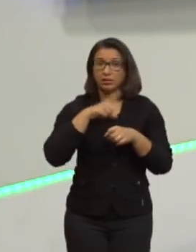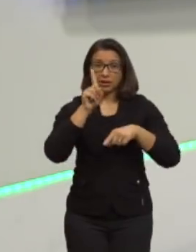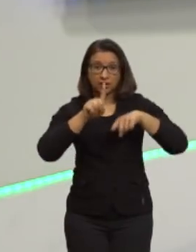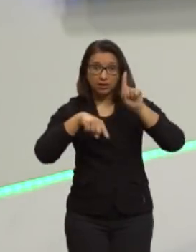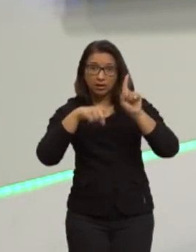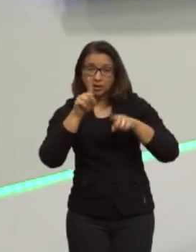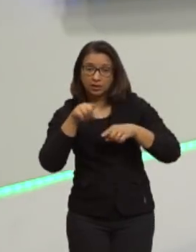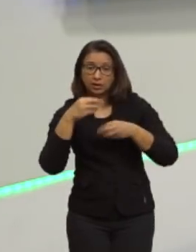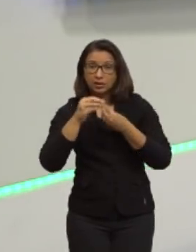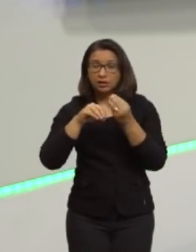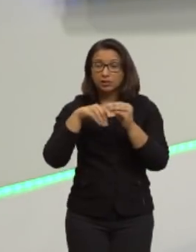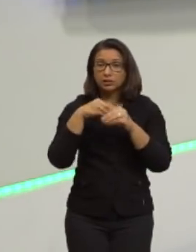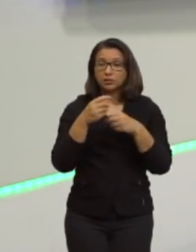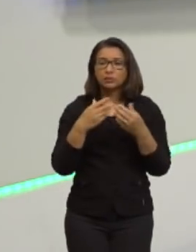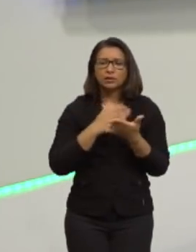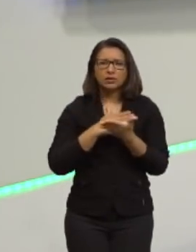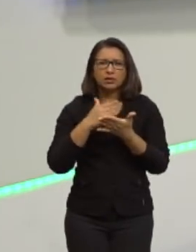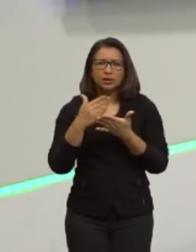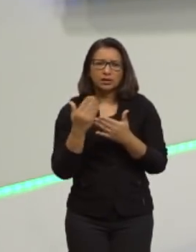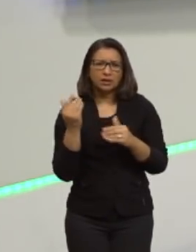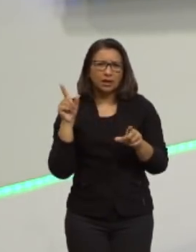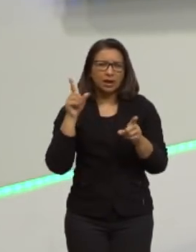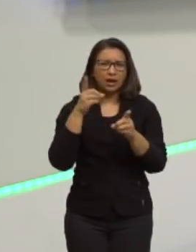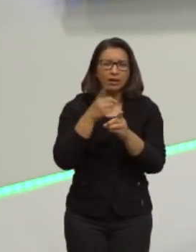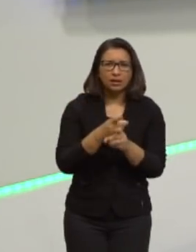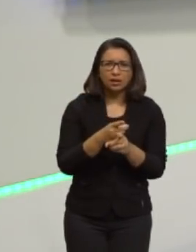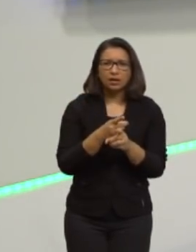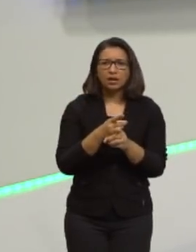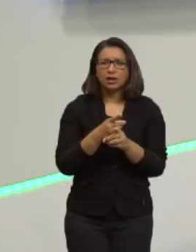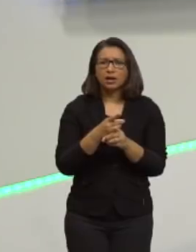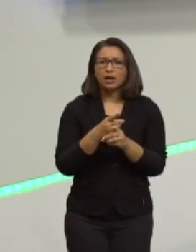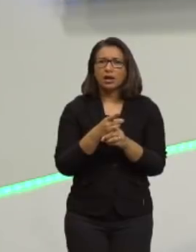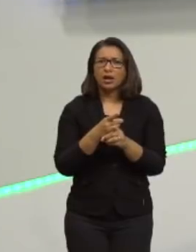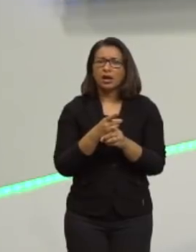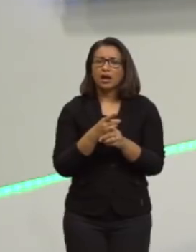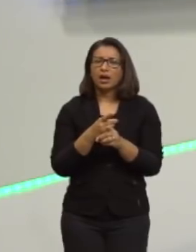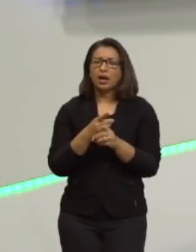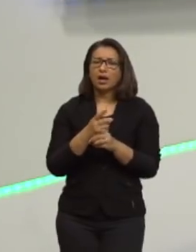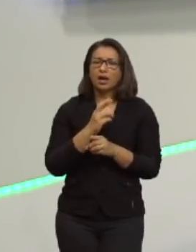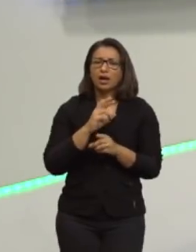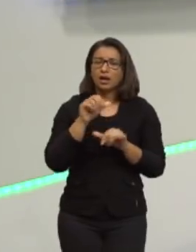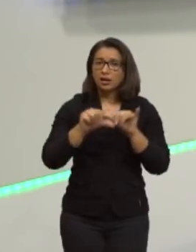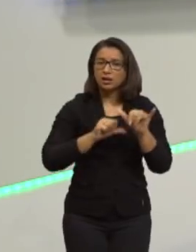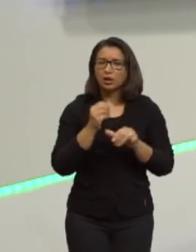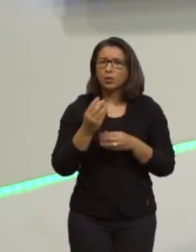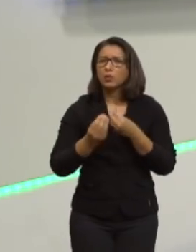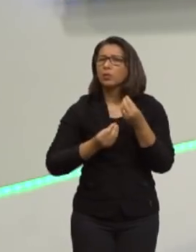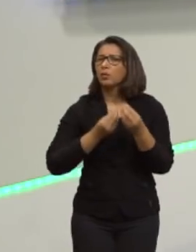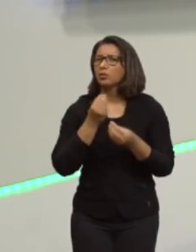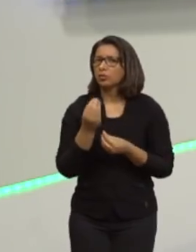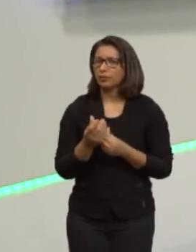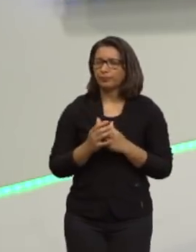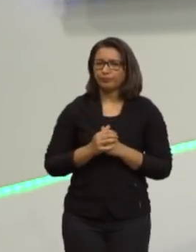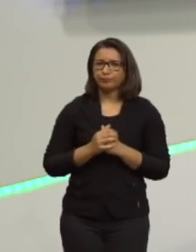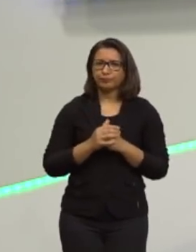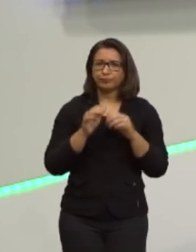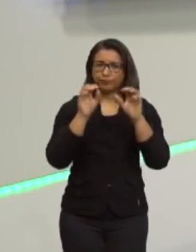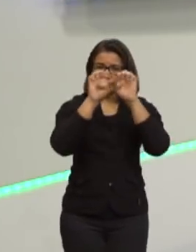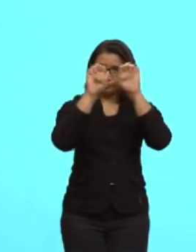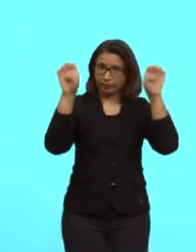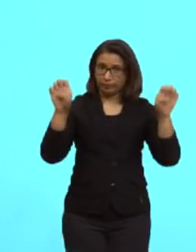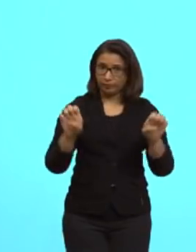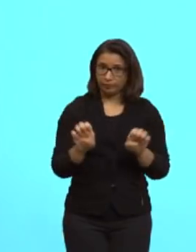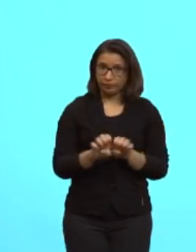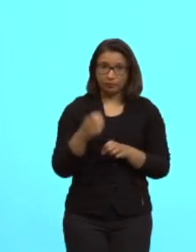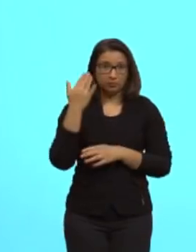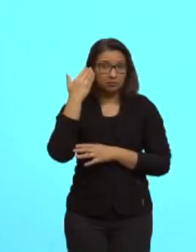reações e a partir delas eu consigo chegar nessa equação como assim eu quero chegar nessa equação aqui que eu